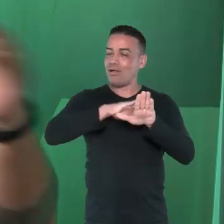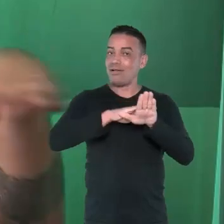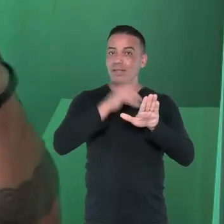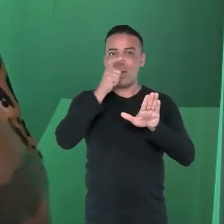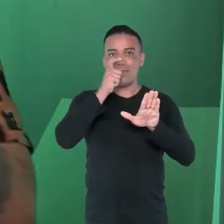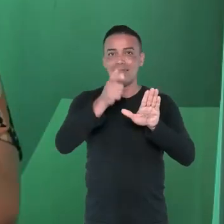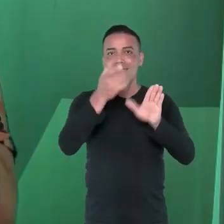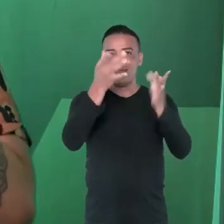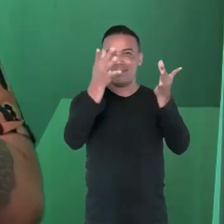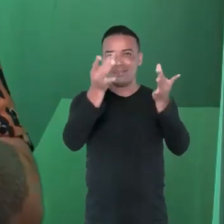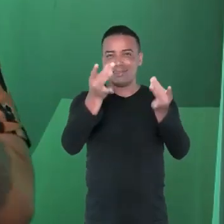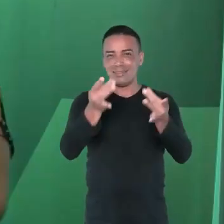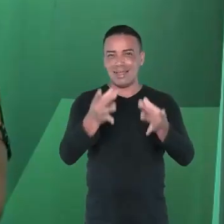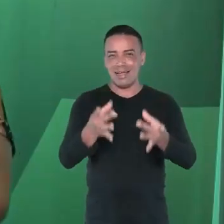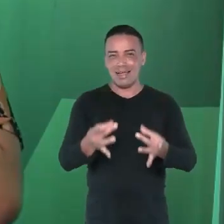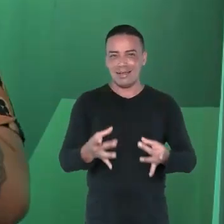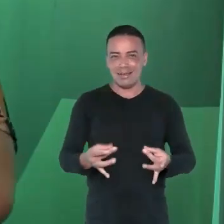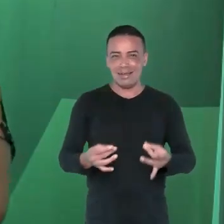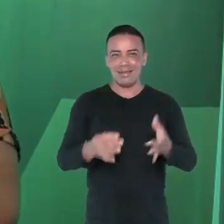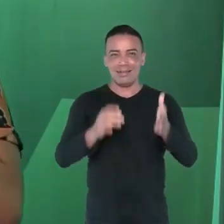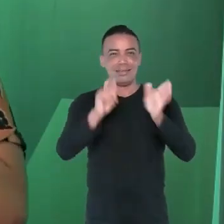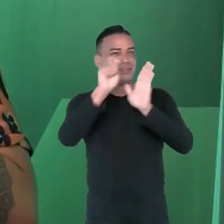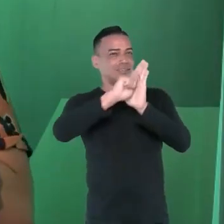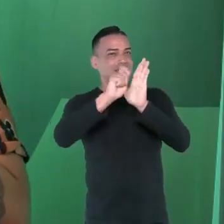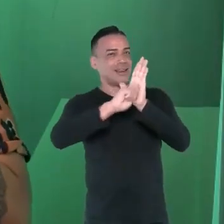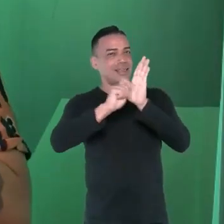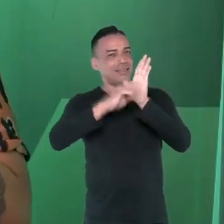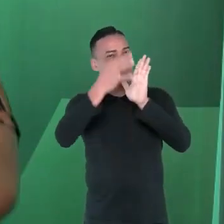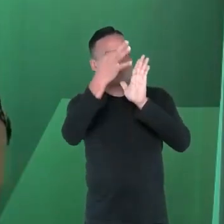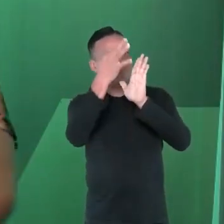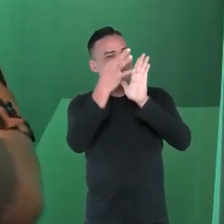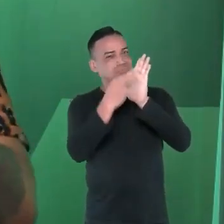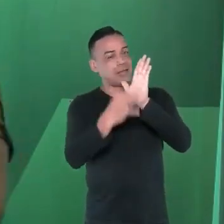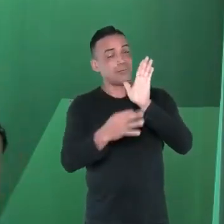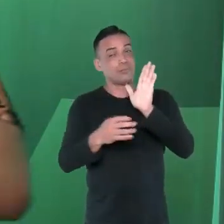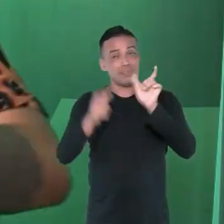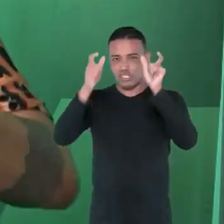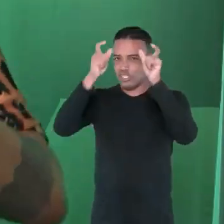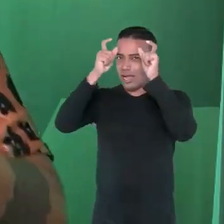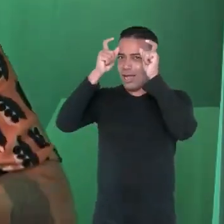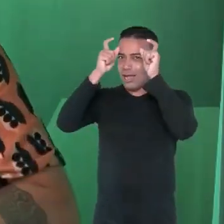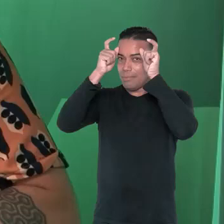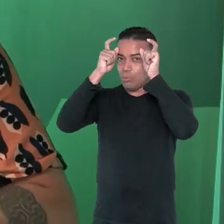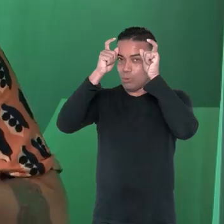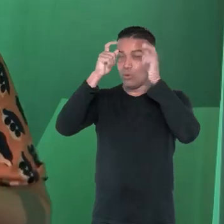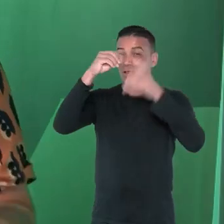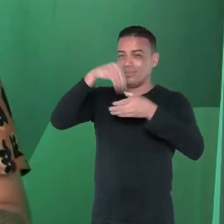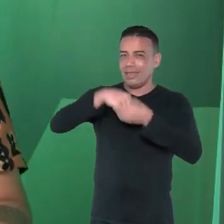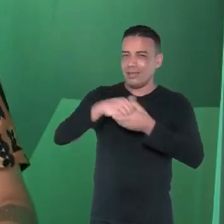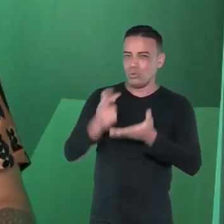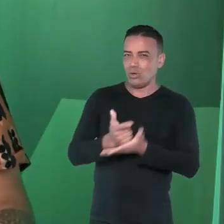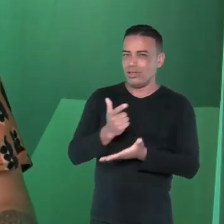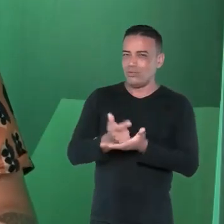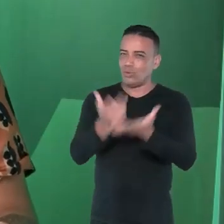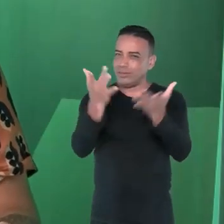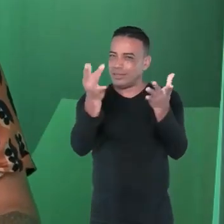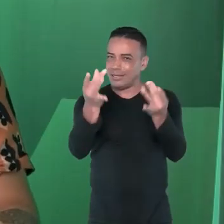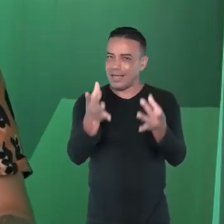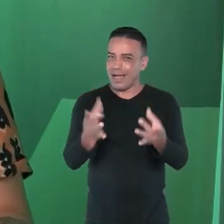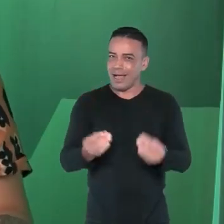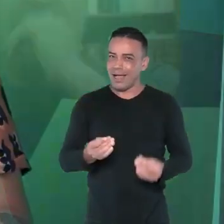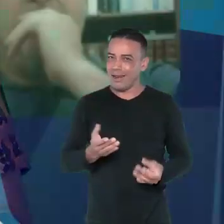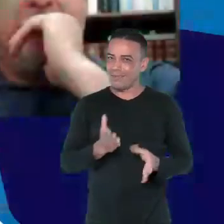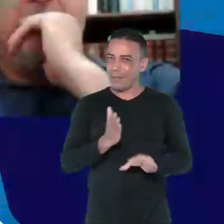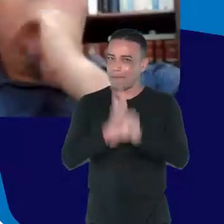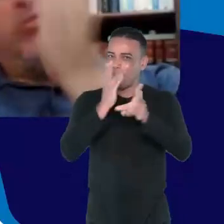muitos detalhes que a sua prosa tem permeado ao longo do livro todo, assim, o diabo está nos detalhes ao longo do seu livro. Sim,